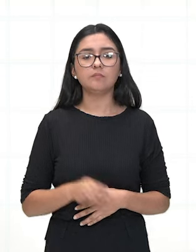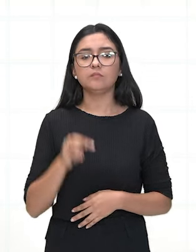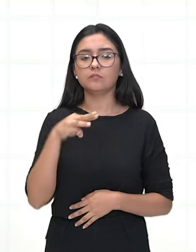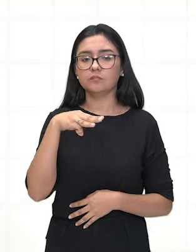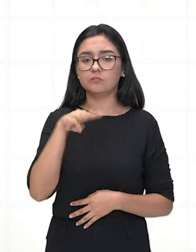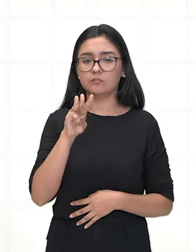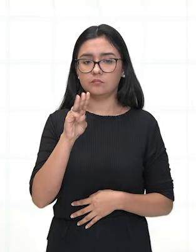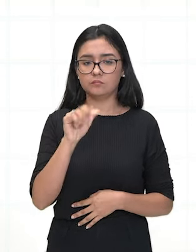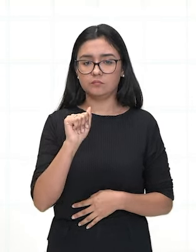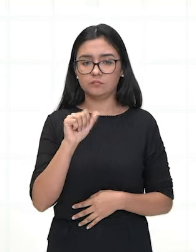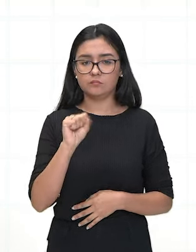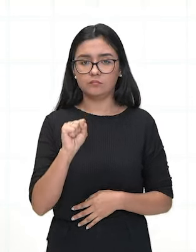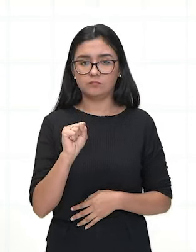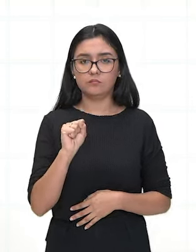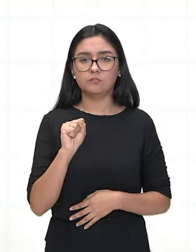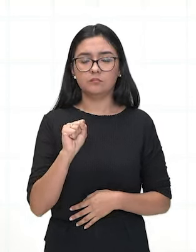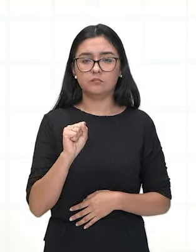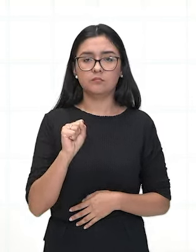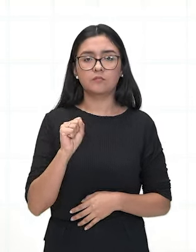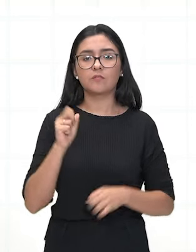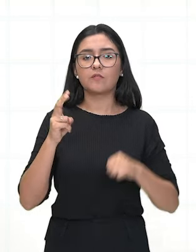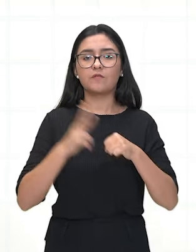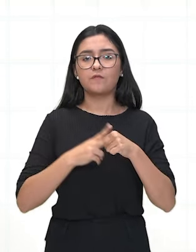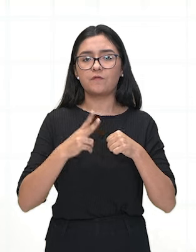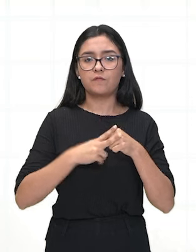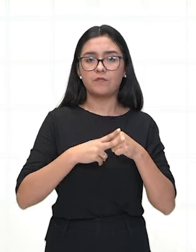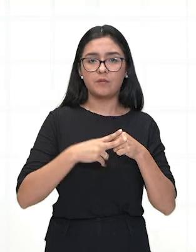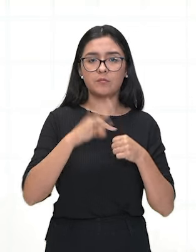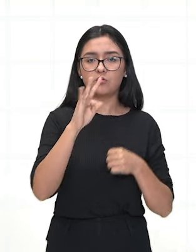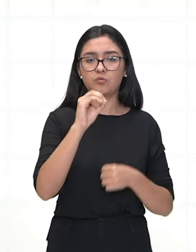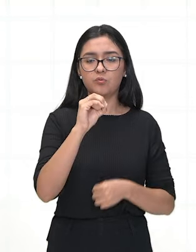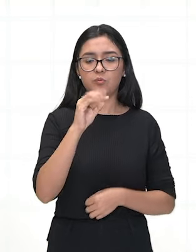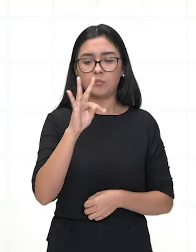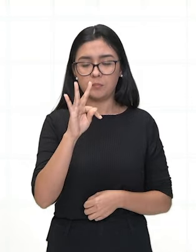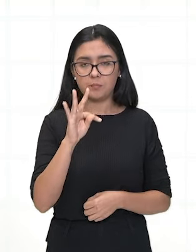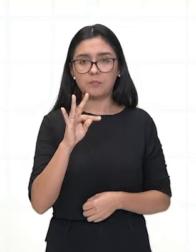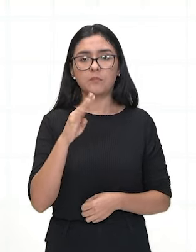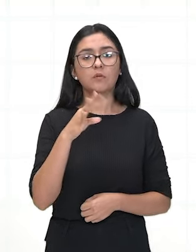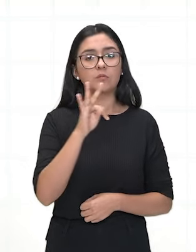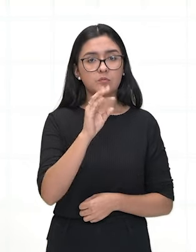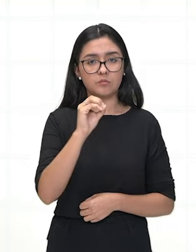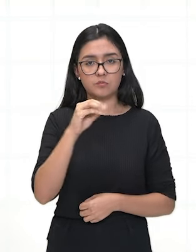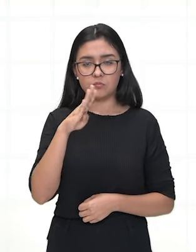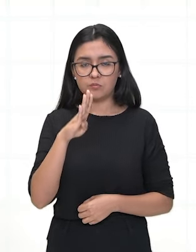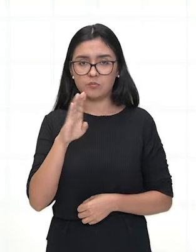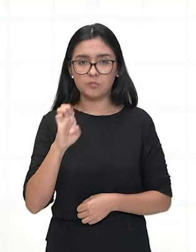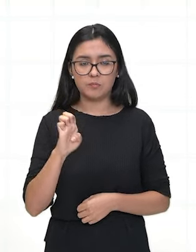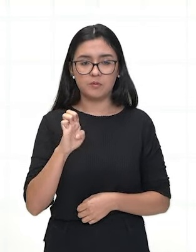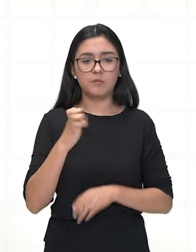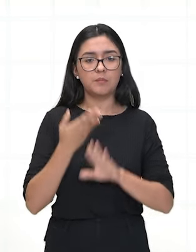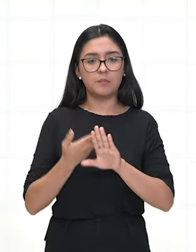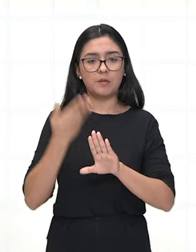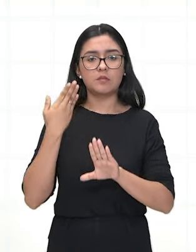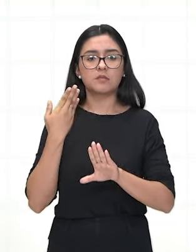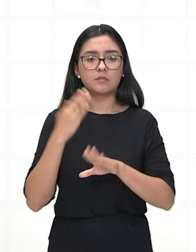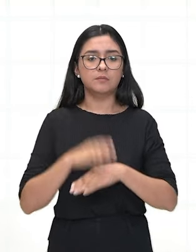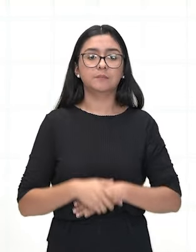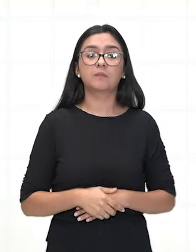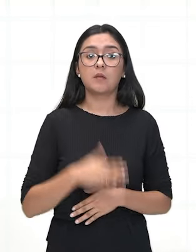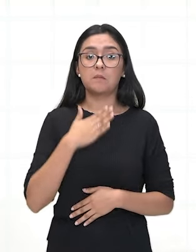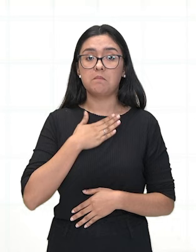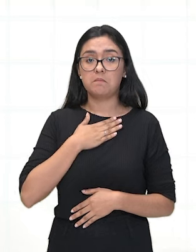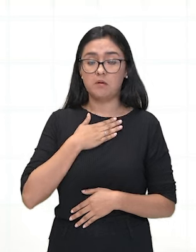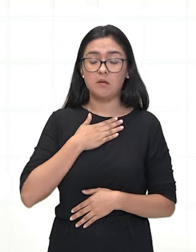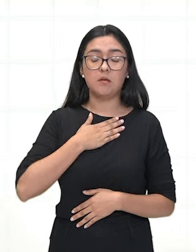tib no passado né estava fazendo o quê studing studing